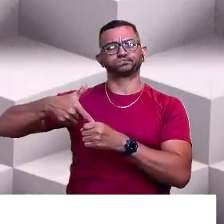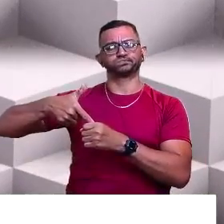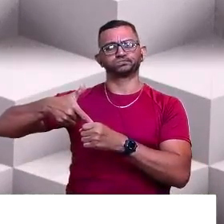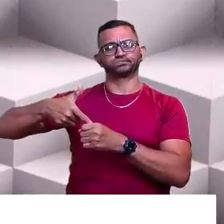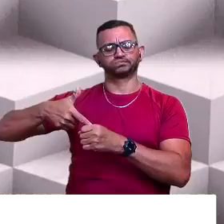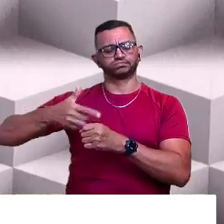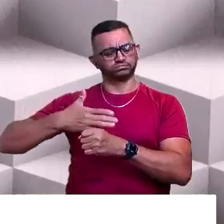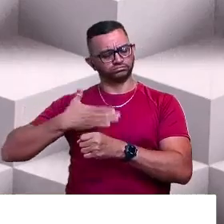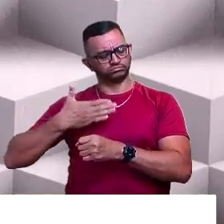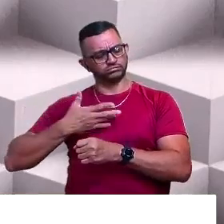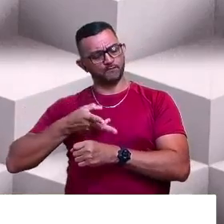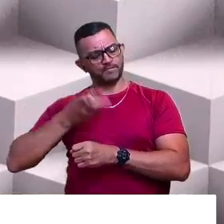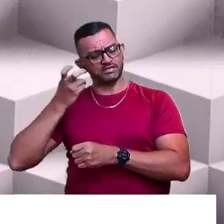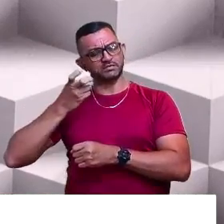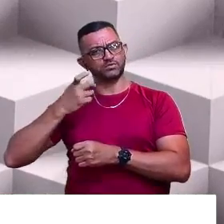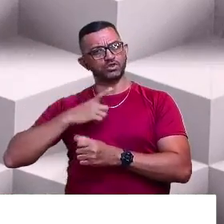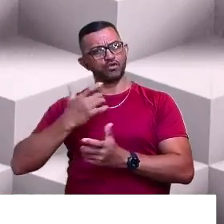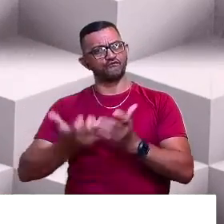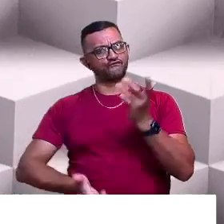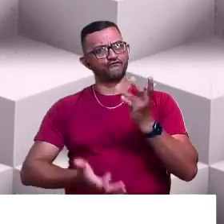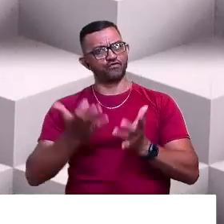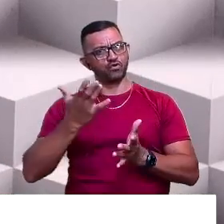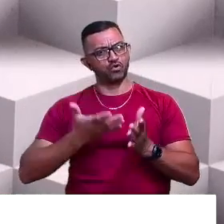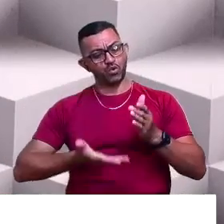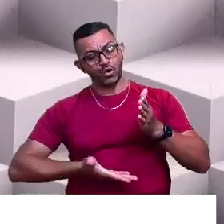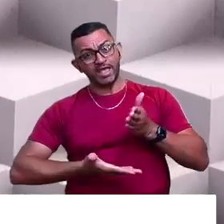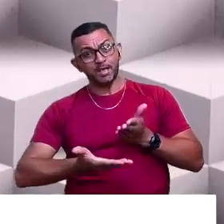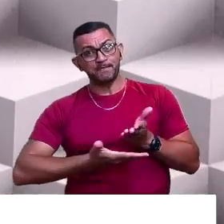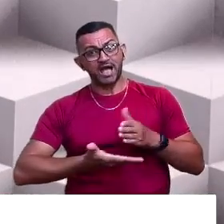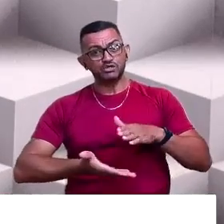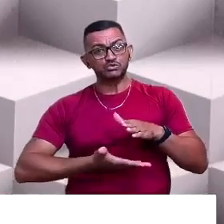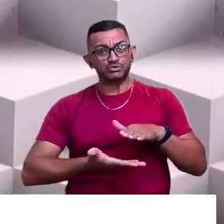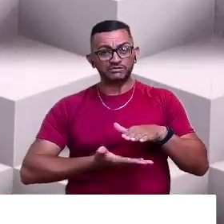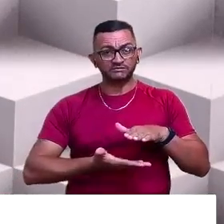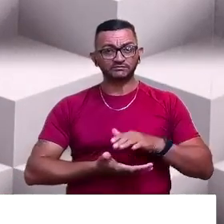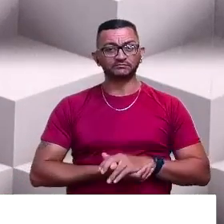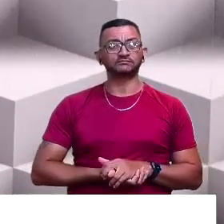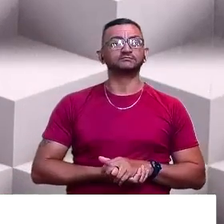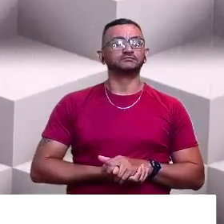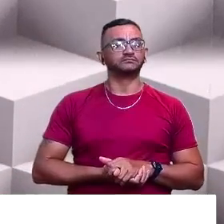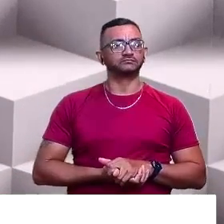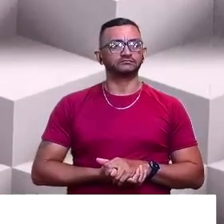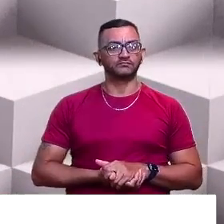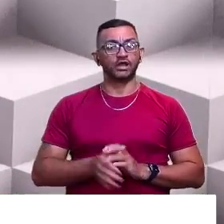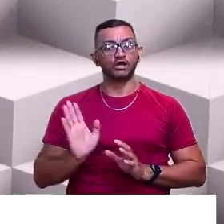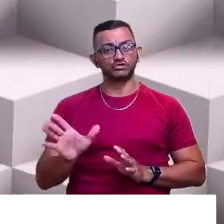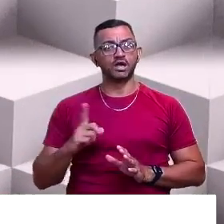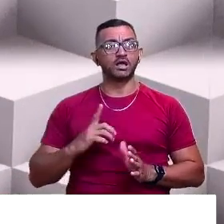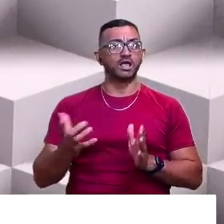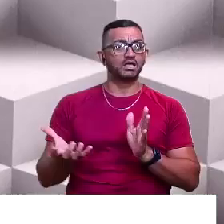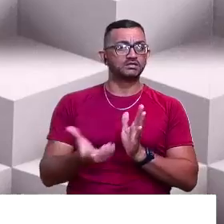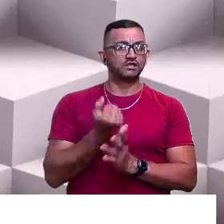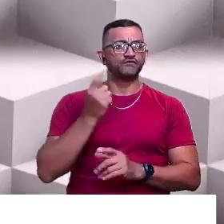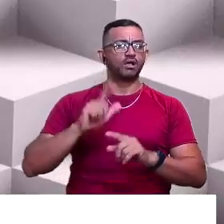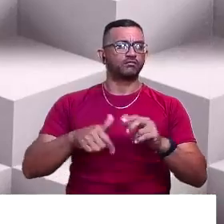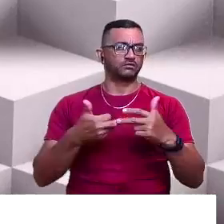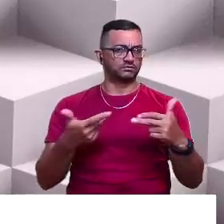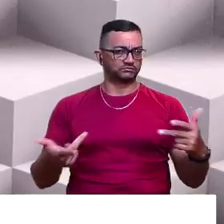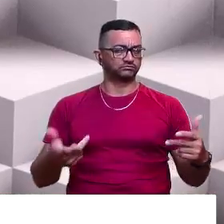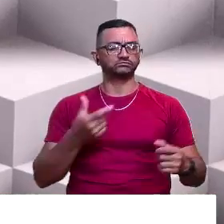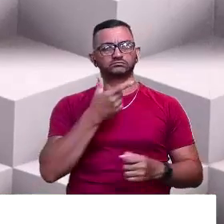estava abastecendo o veículo e percebeu que estava pegando fogo na parte de baixo do carro. E aí eles já tentaram